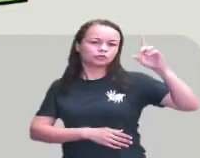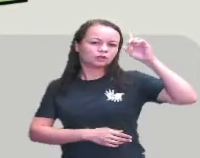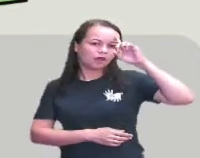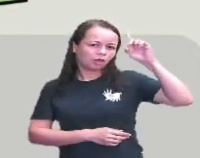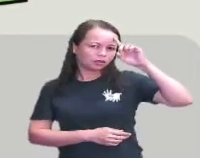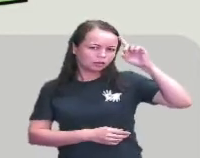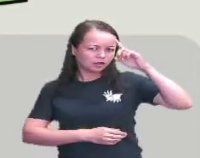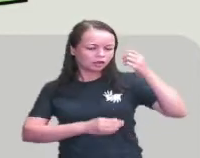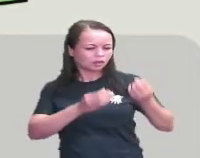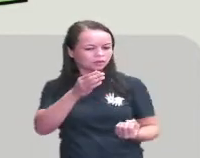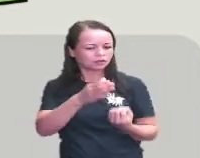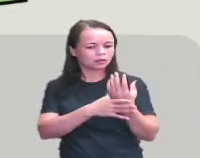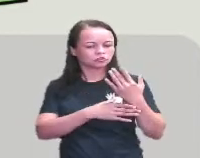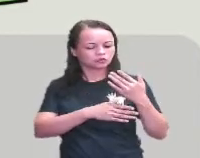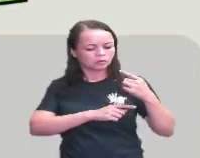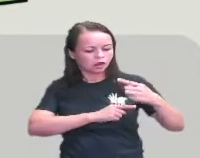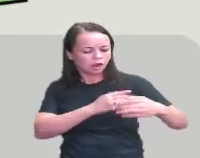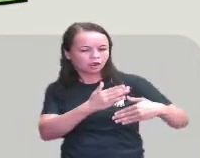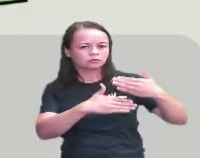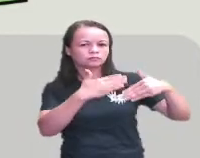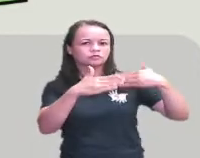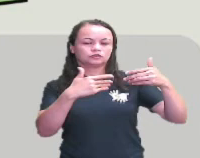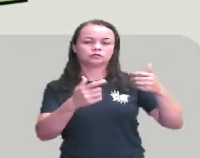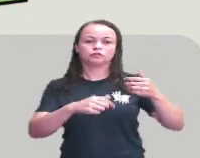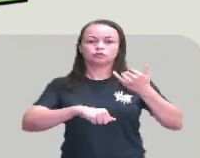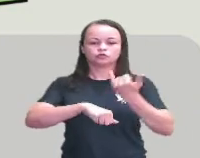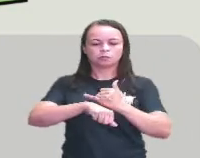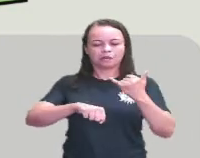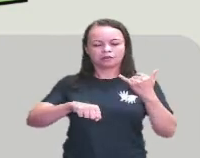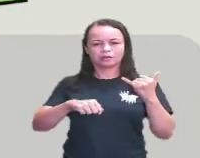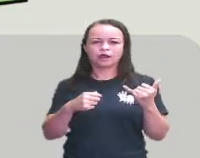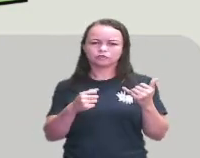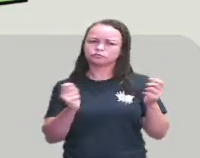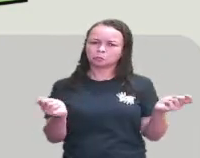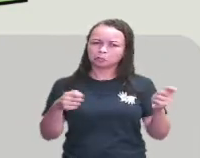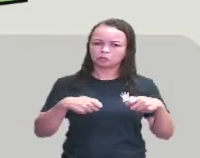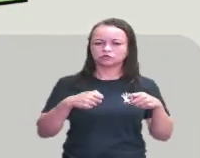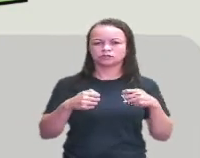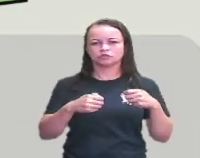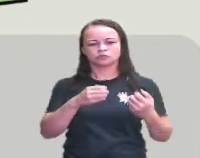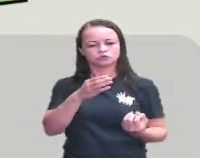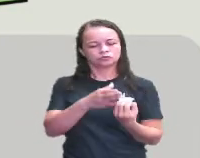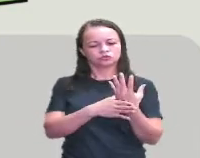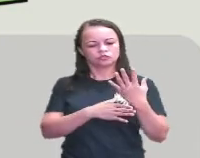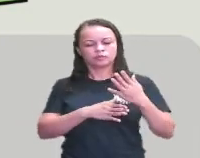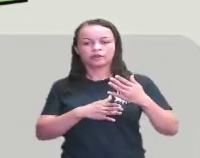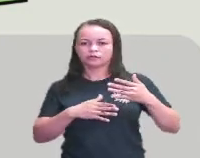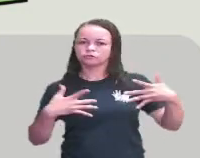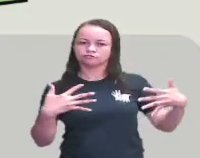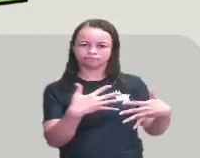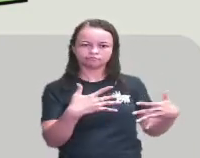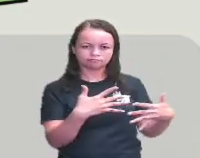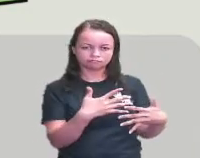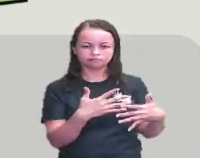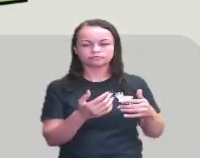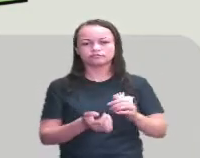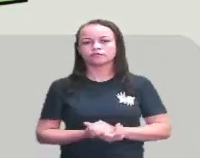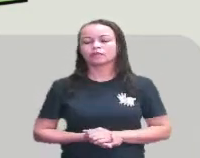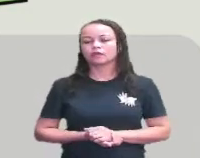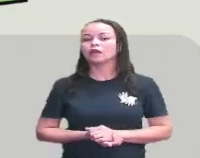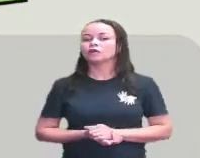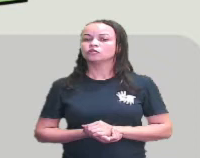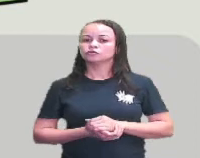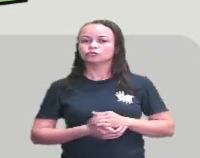cotidiano. Com o desenvolvimento da utilização dos metais, foi possível o surgimento das primeiras cidades, juntamente